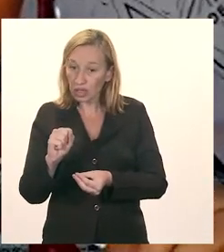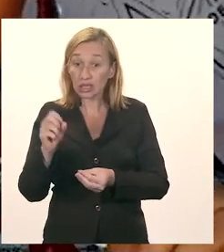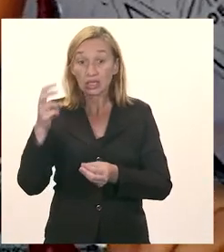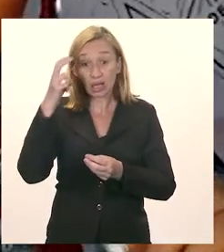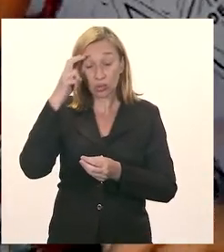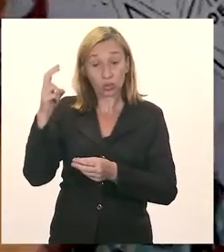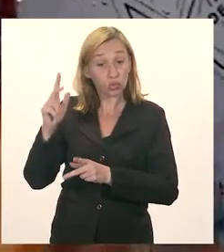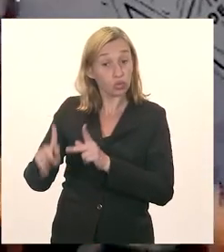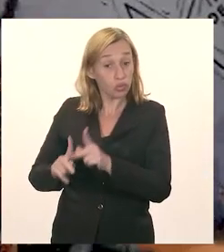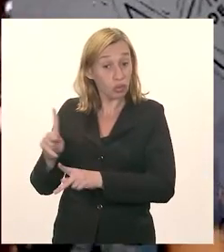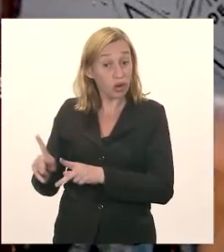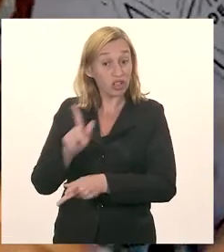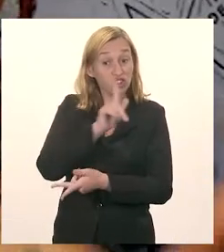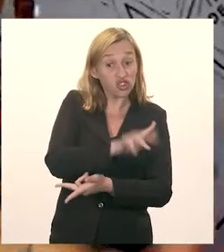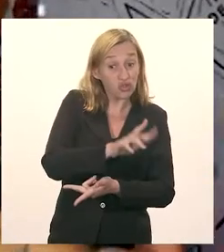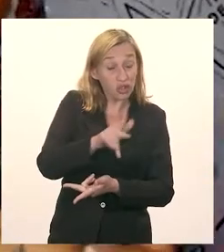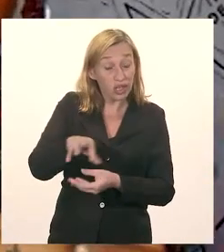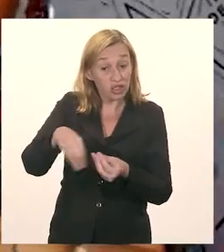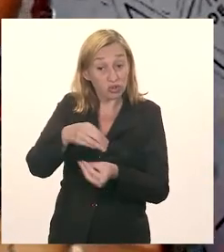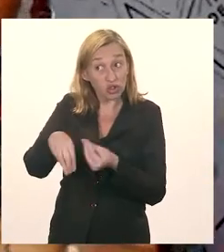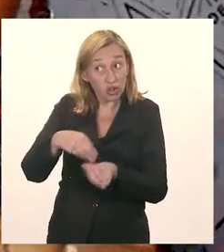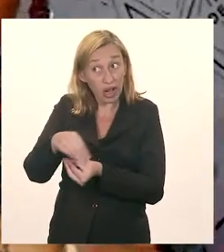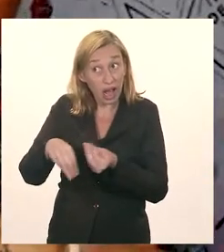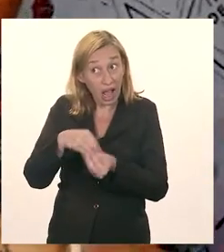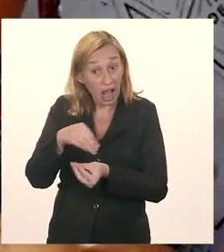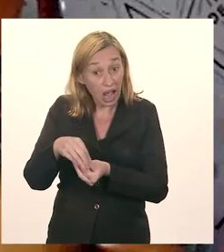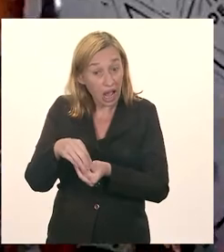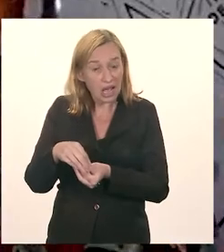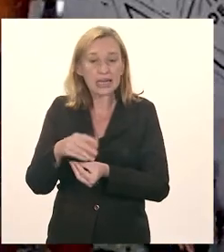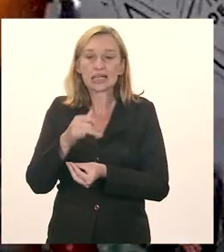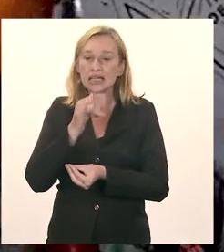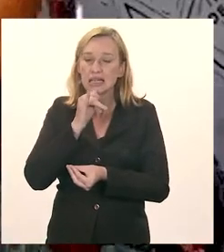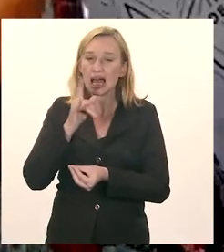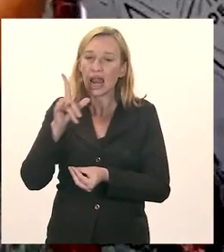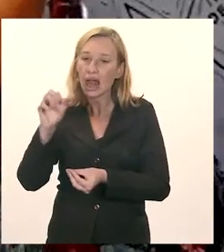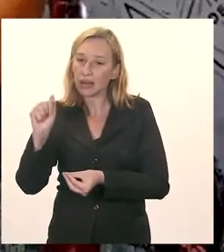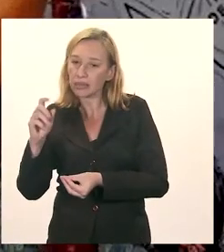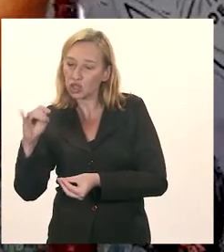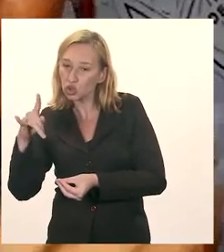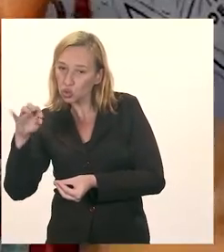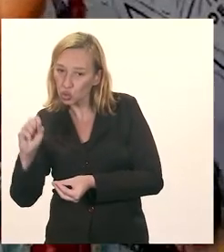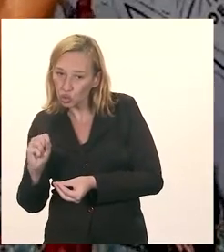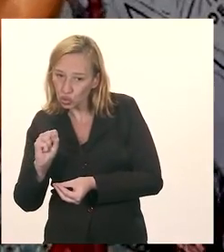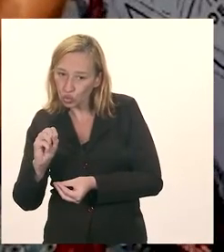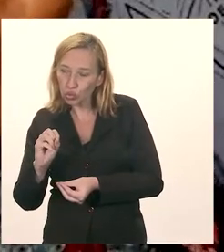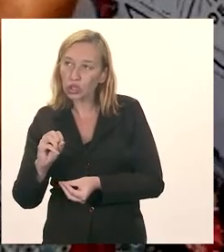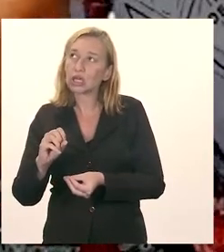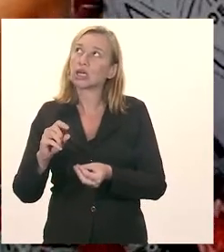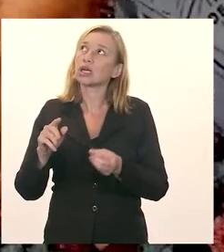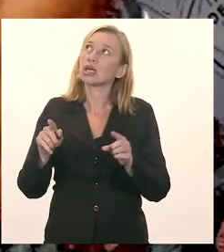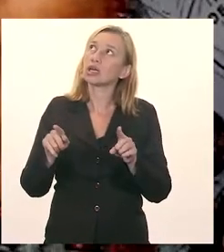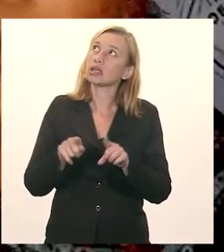da cultura popular, diferentes deles, misturasse, como, por exemplo, o lambe sujo e